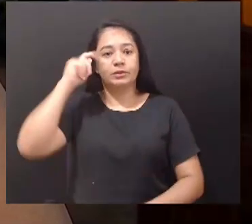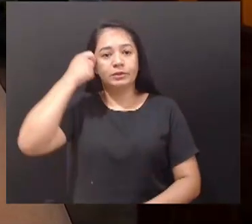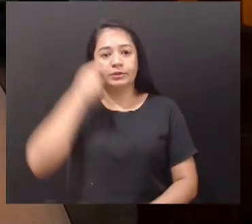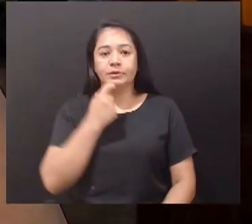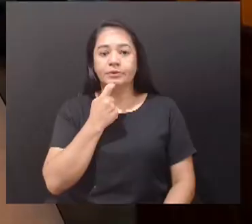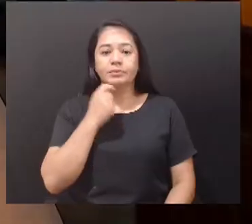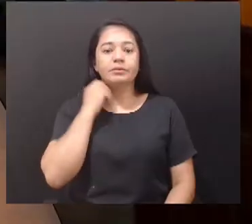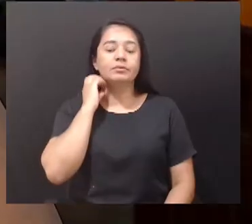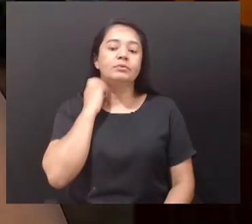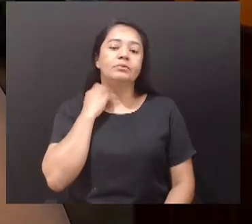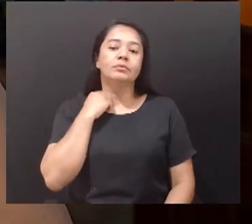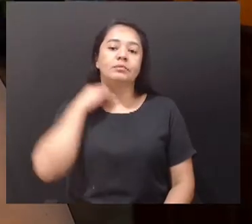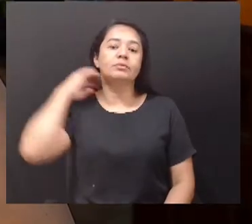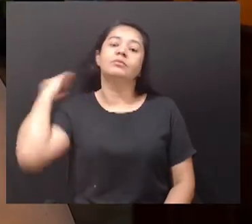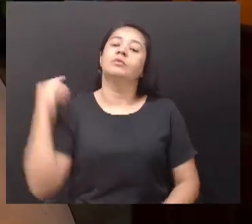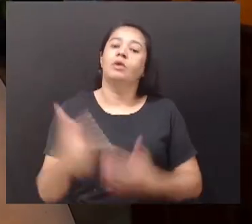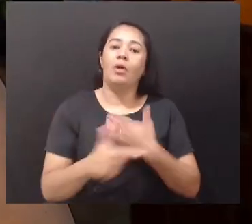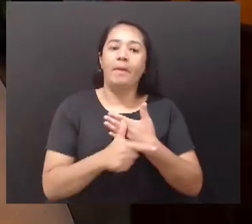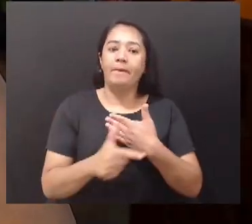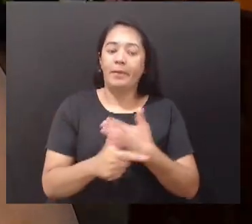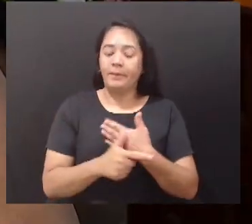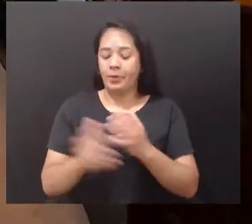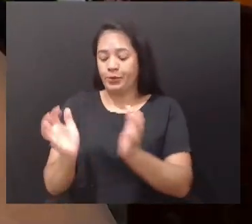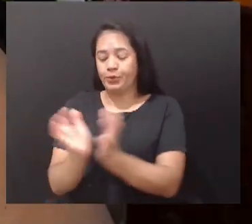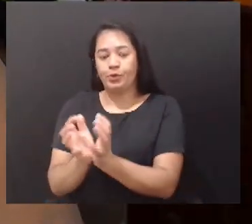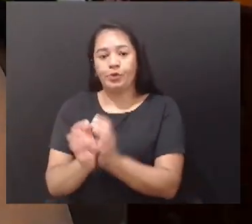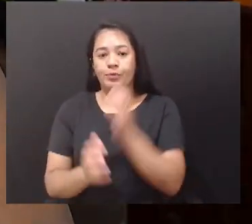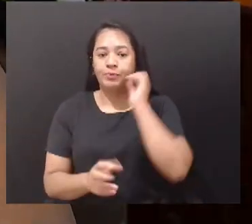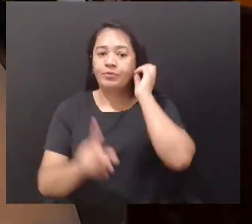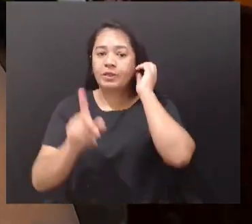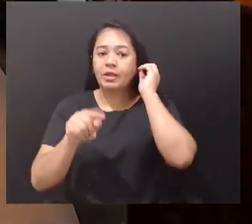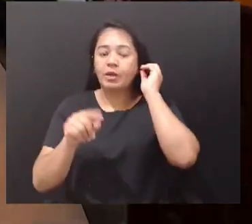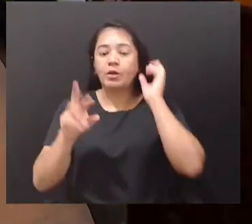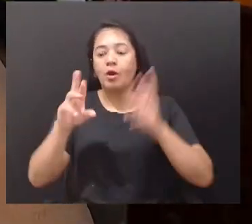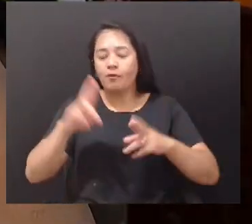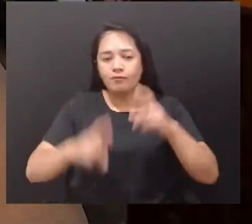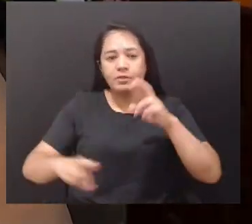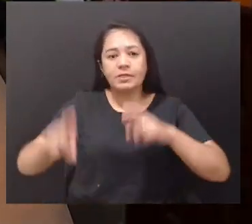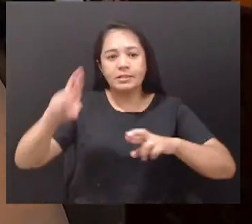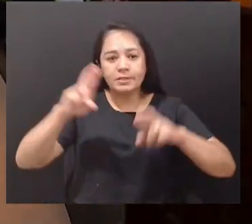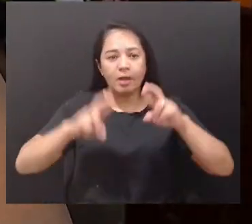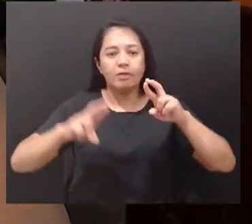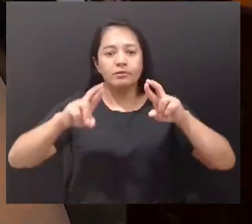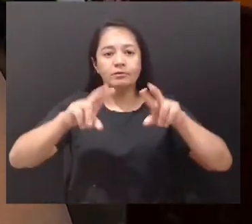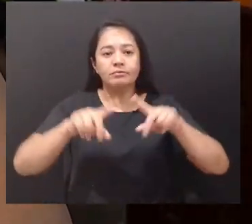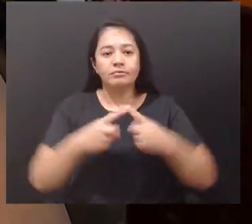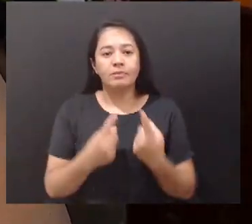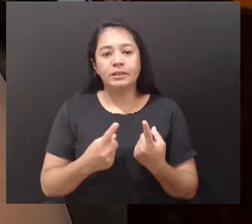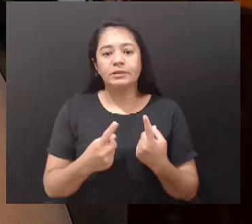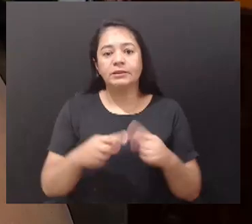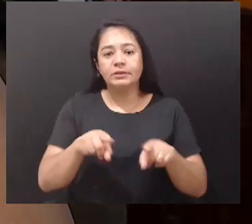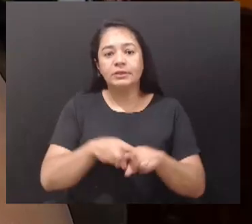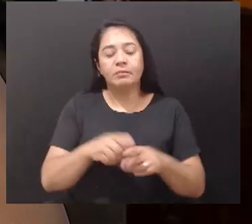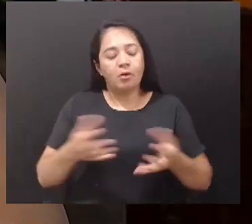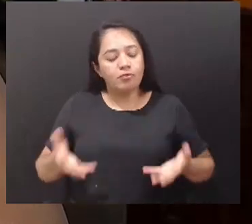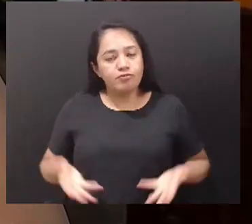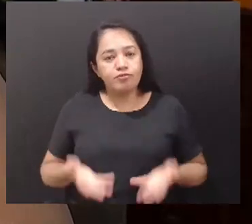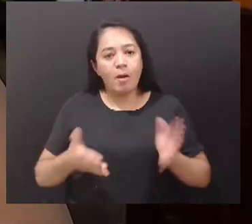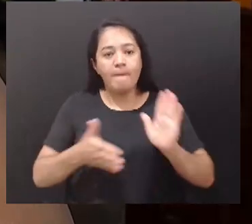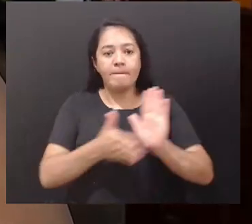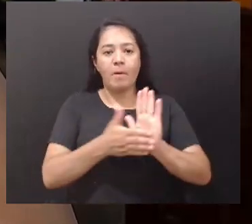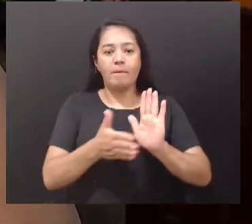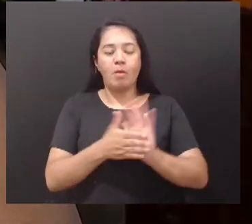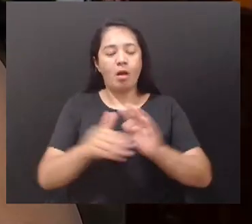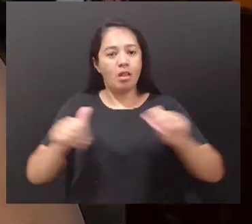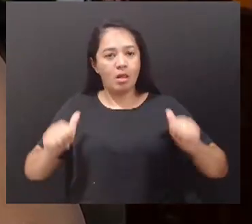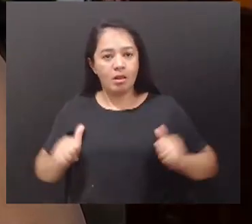do Conselho, além das fiscalizações, de fiscalizar, de propor ações,